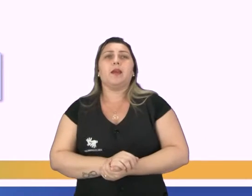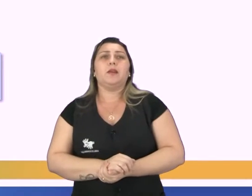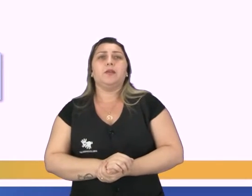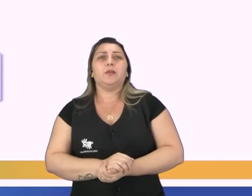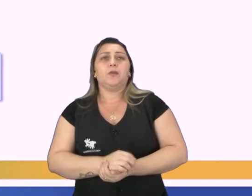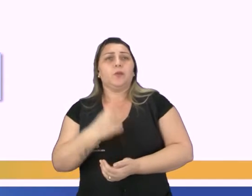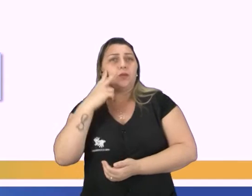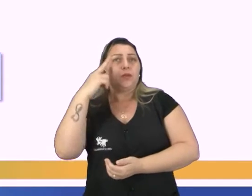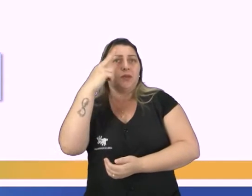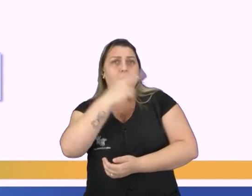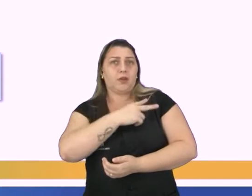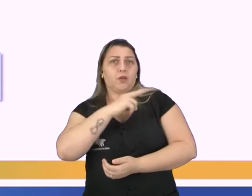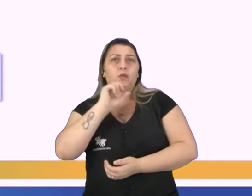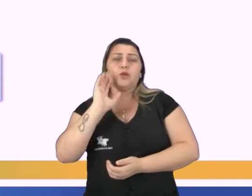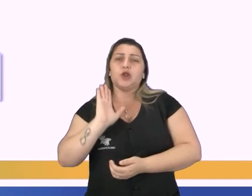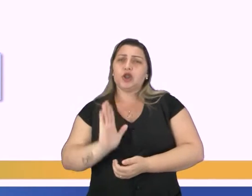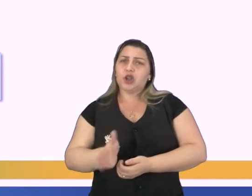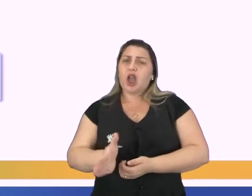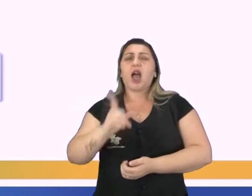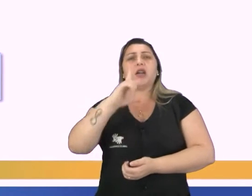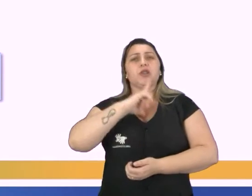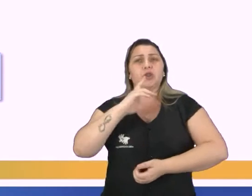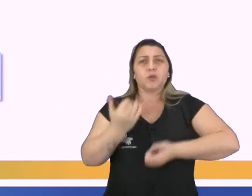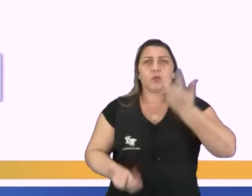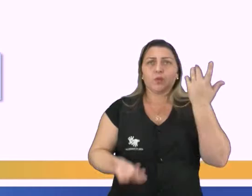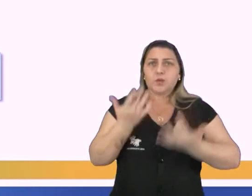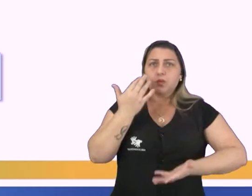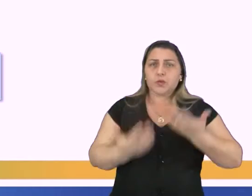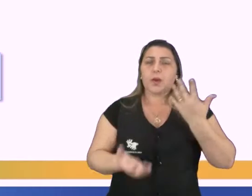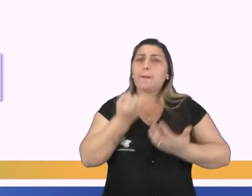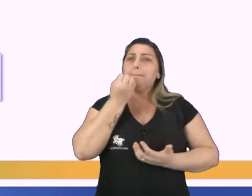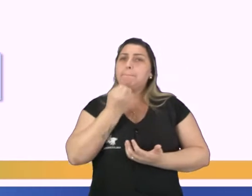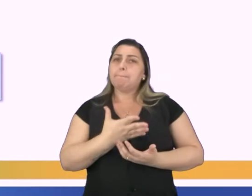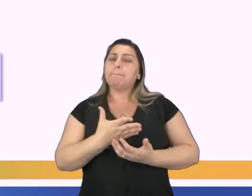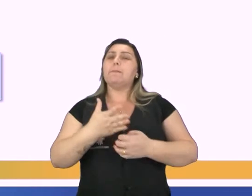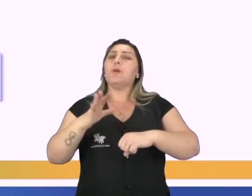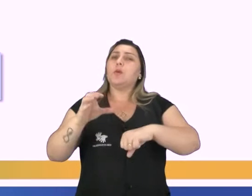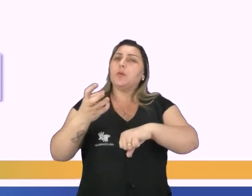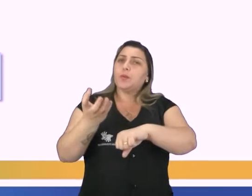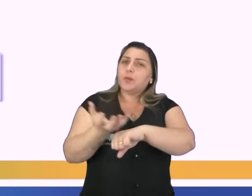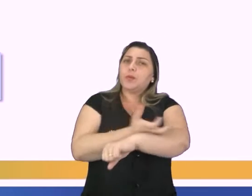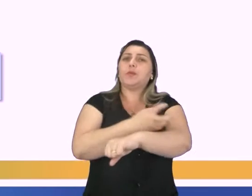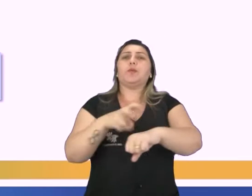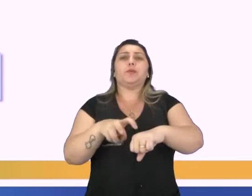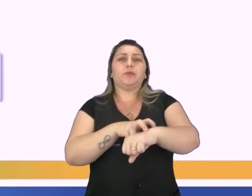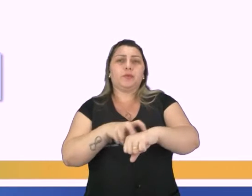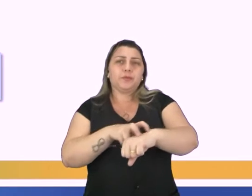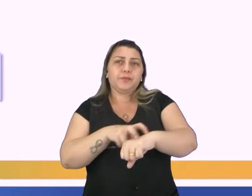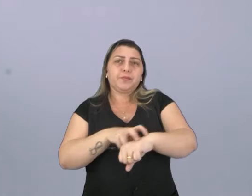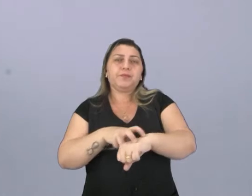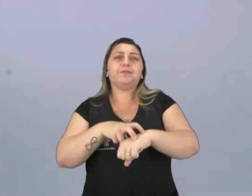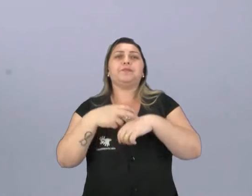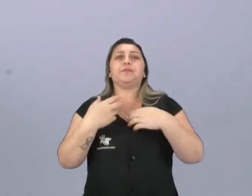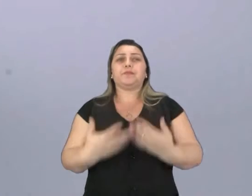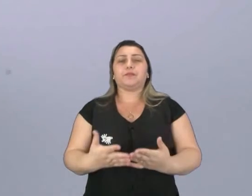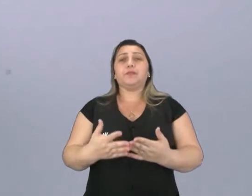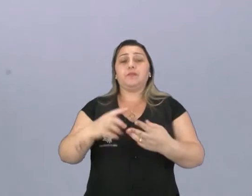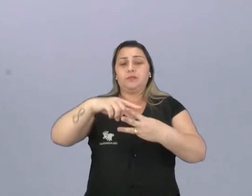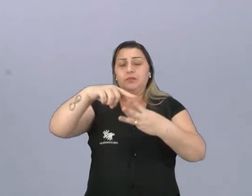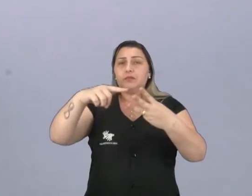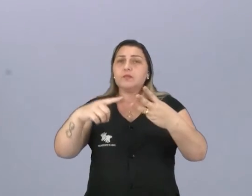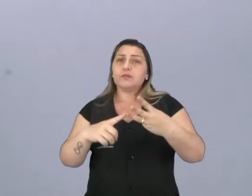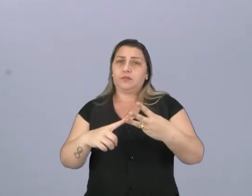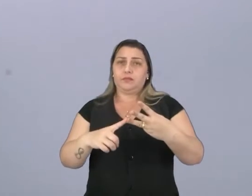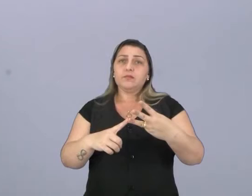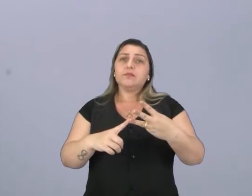dia. Quando olhei para trás, o fogo tinha consumido boa parte da vegetação do terreno. Então, esses foram os 3